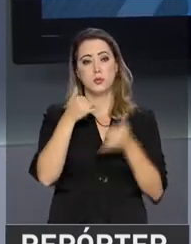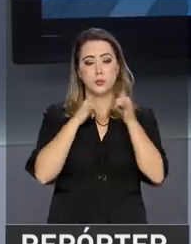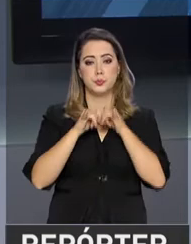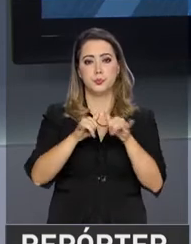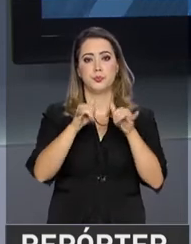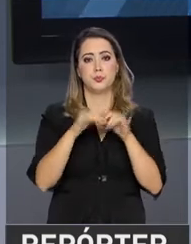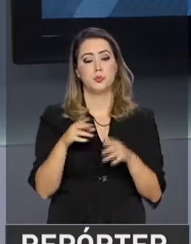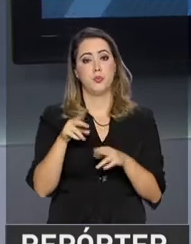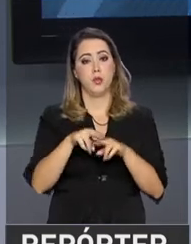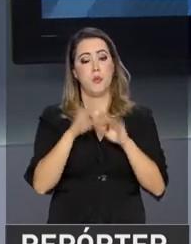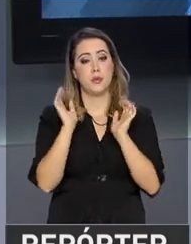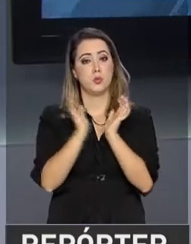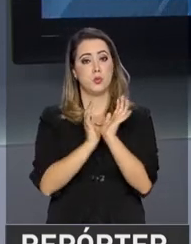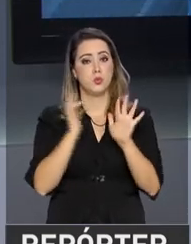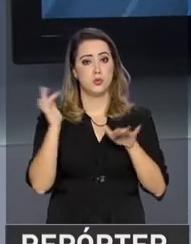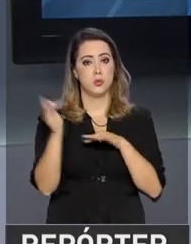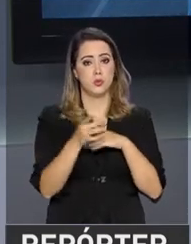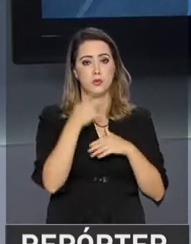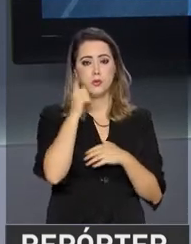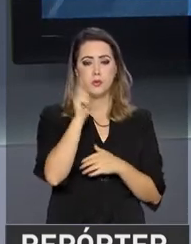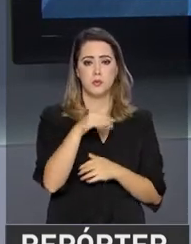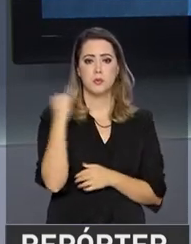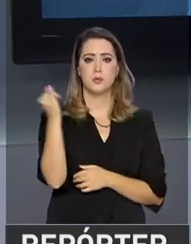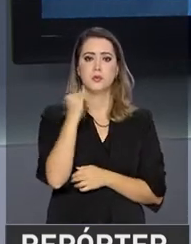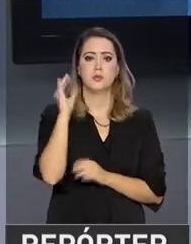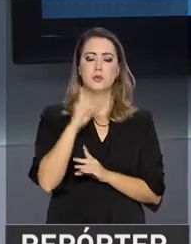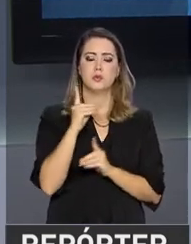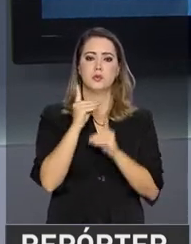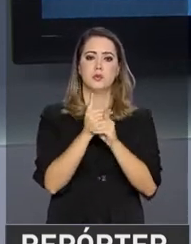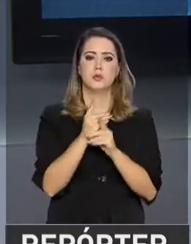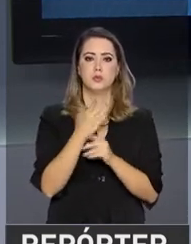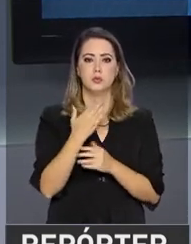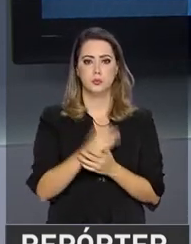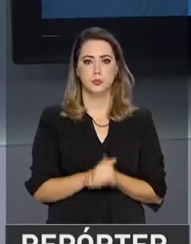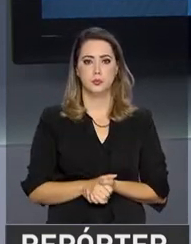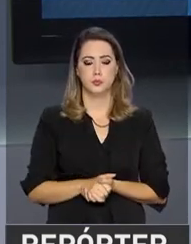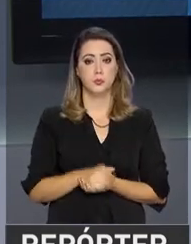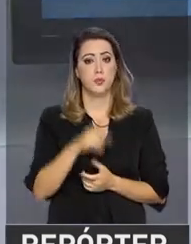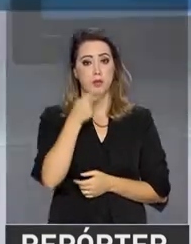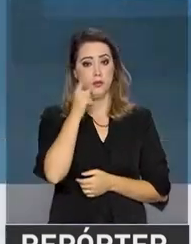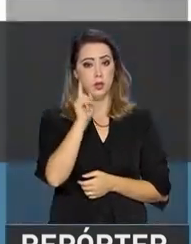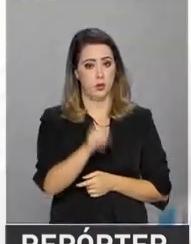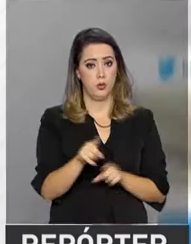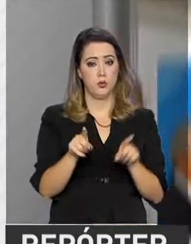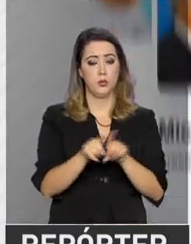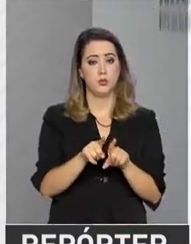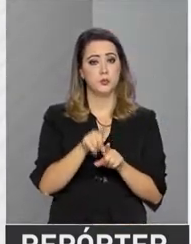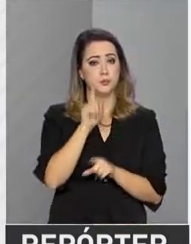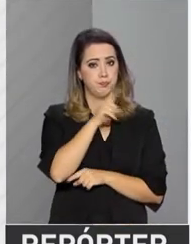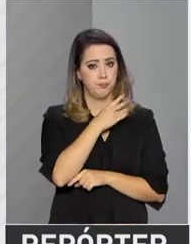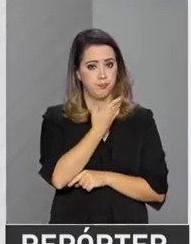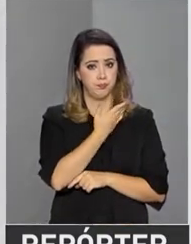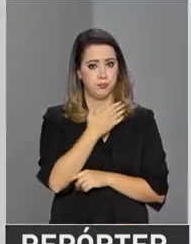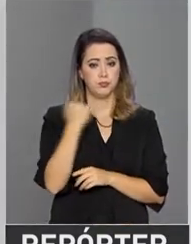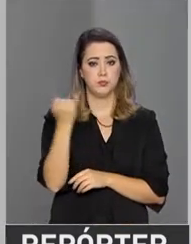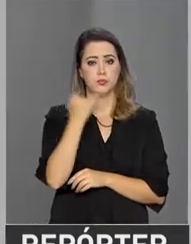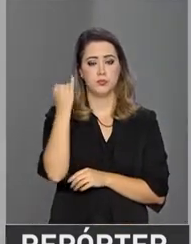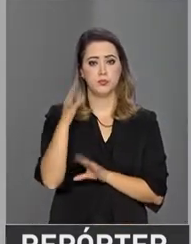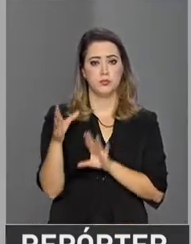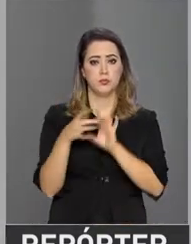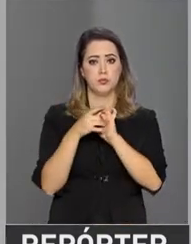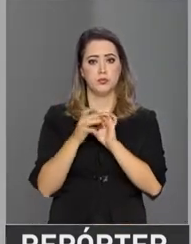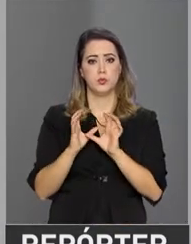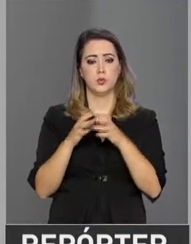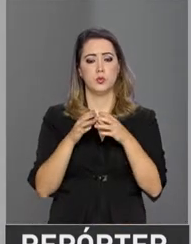pelas redes sociais temer falou sobre a importância do encontro segundo o presidente o encontro destacou a união